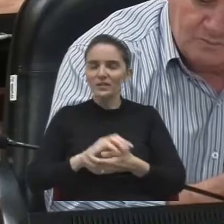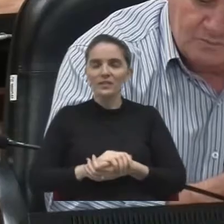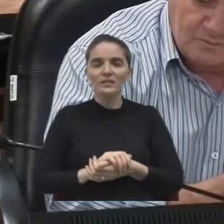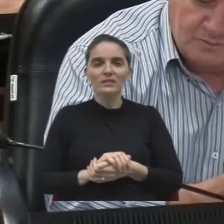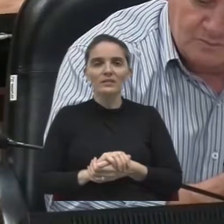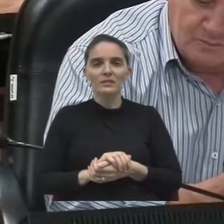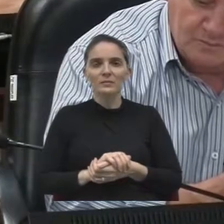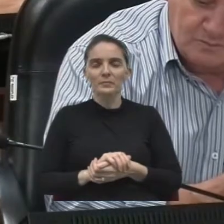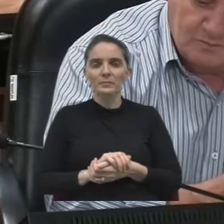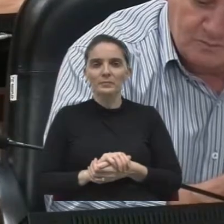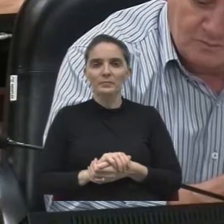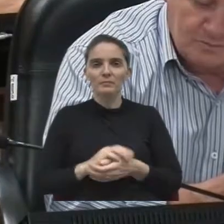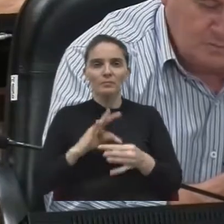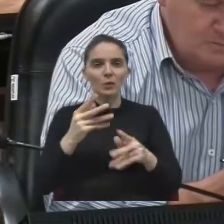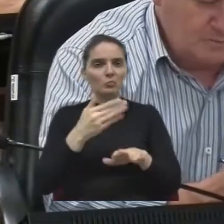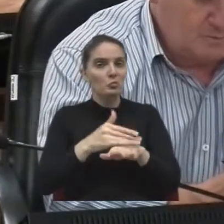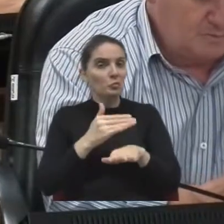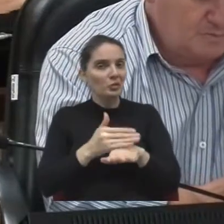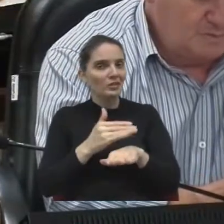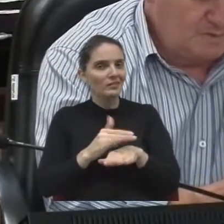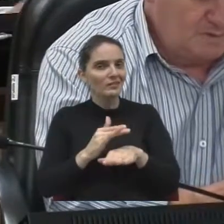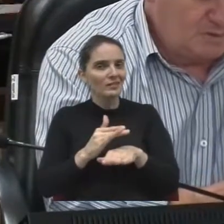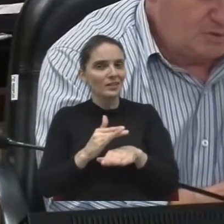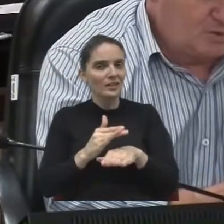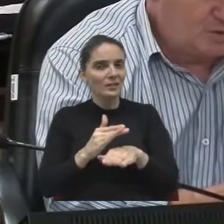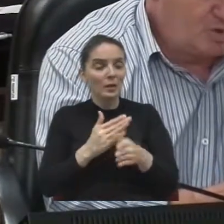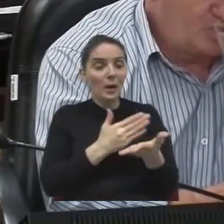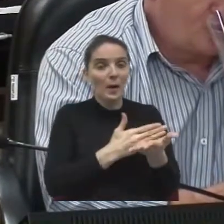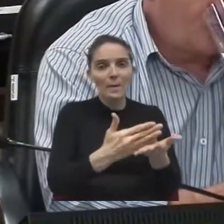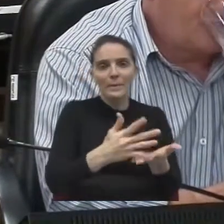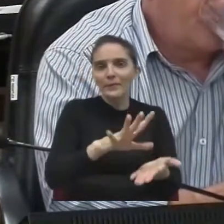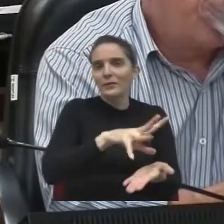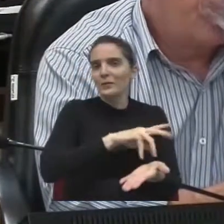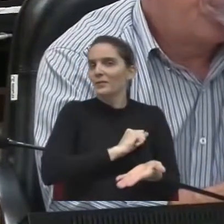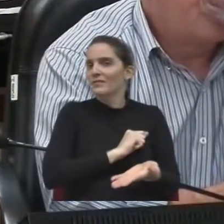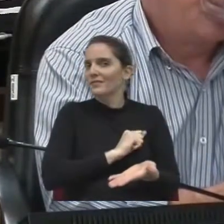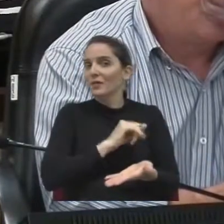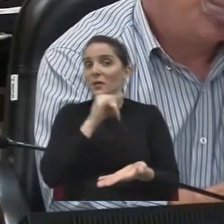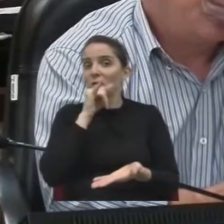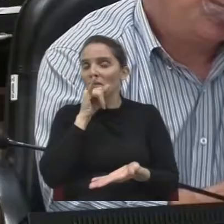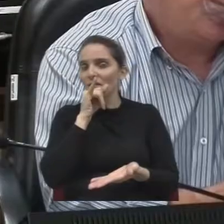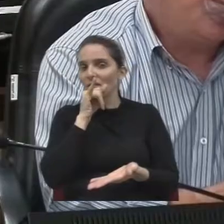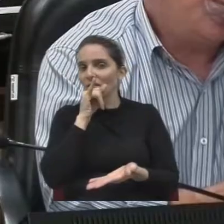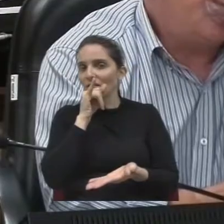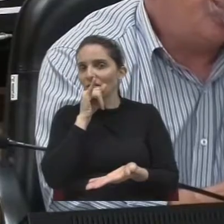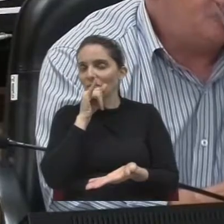que é praticado lá acabam pegando gosto. Um exemplo disso é o irmão do meu assessor